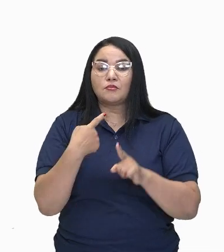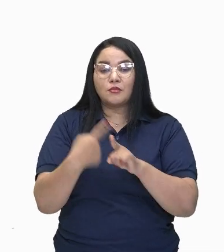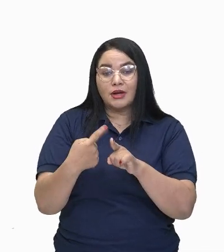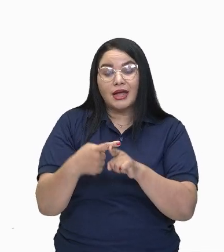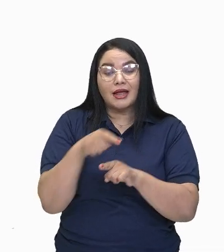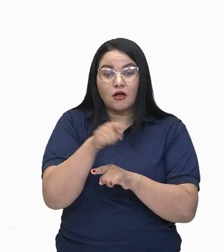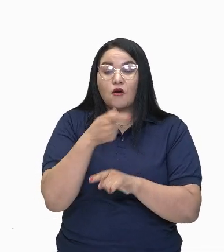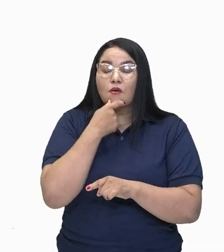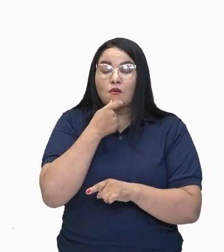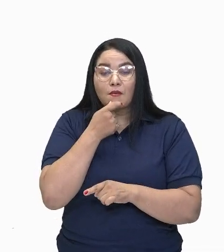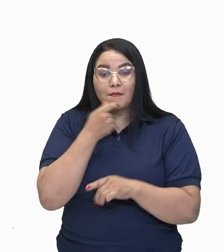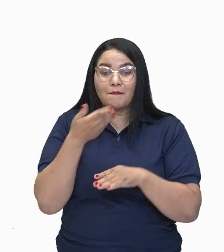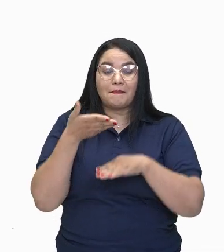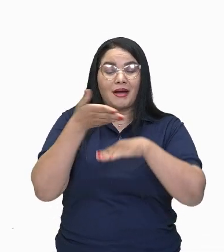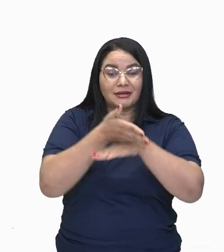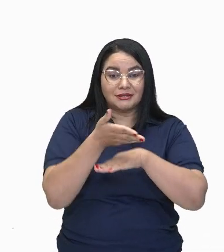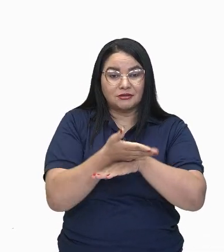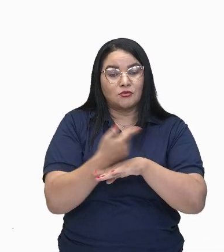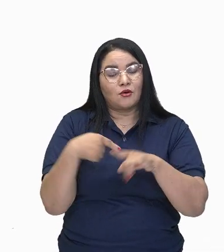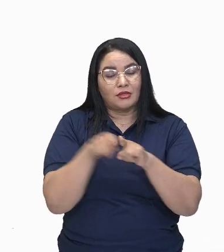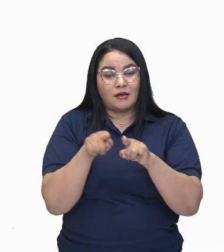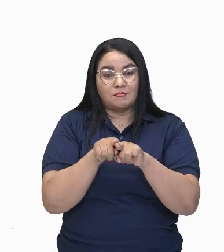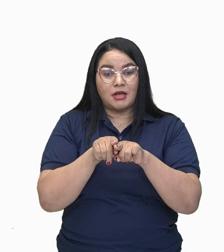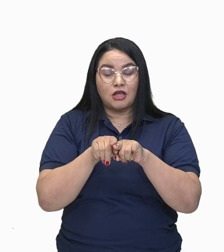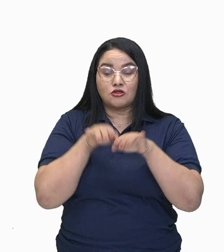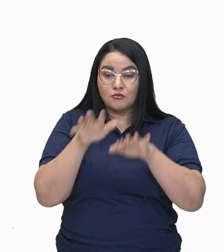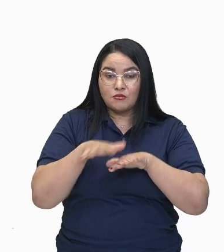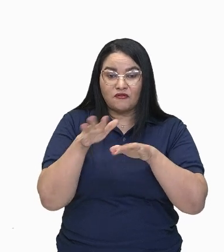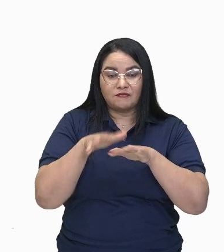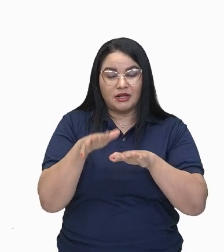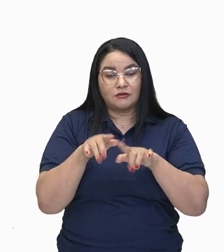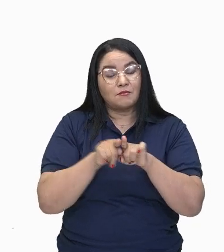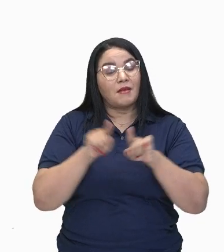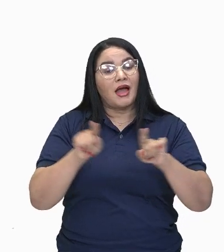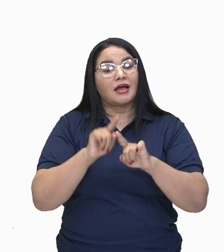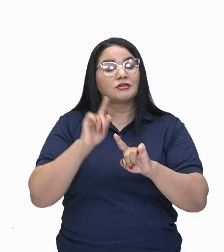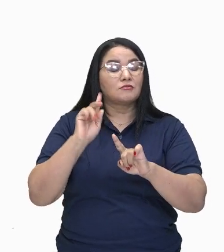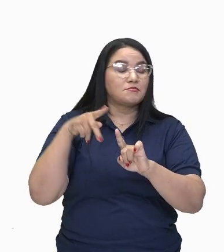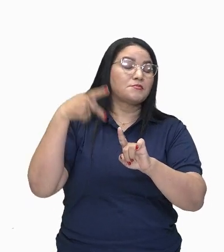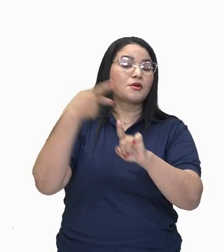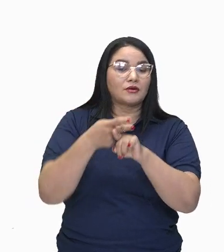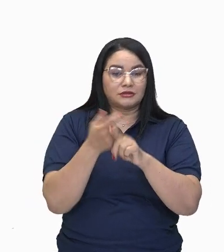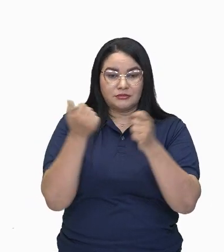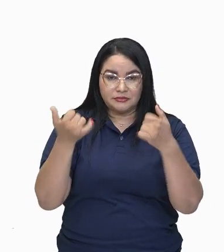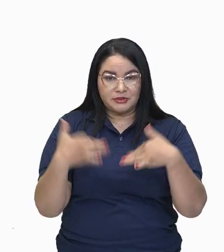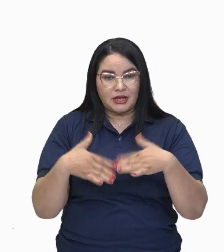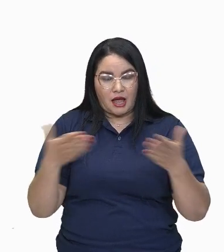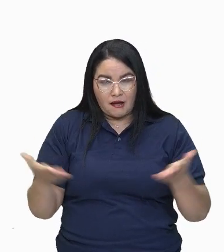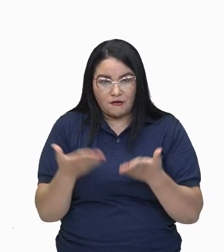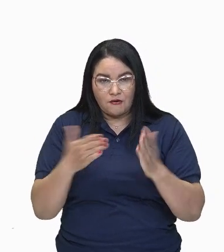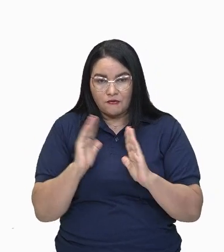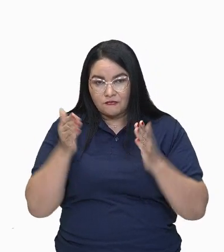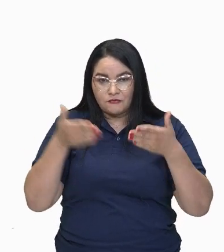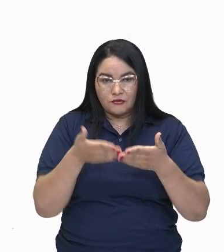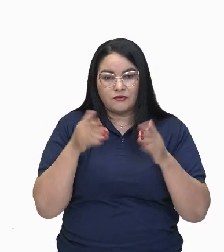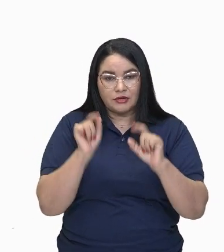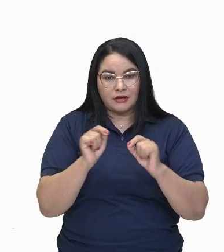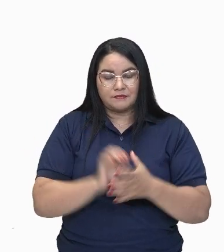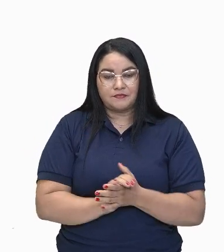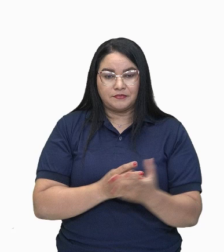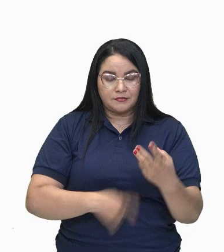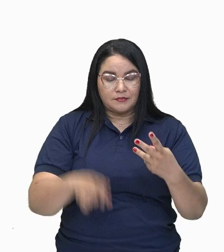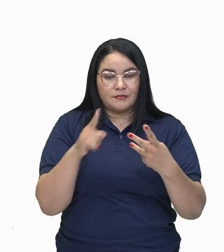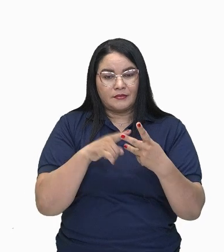do movimento tenentista, mas isso é assunto para uma próxima aula. Segundo, o fim da